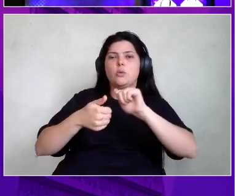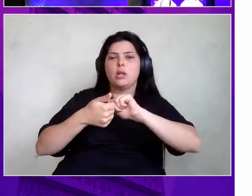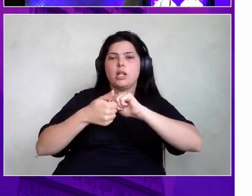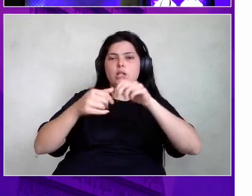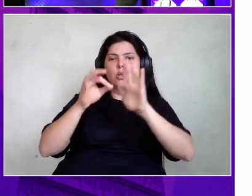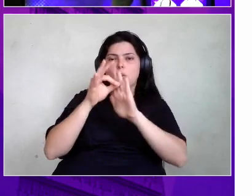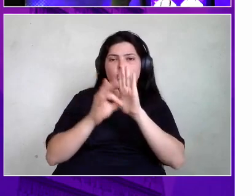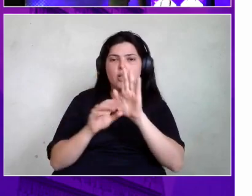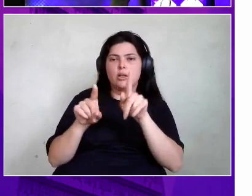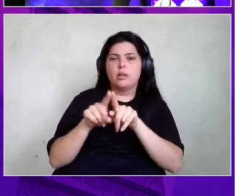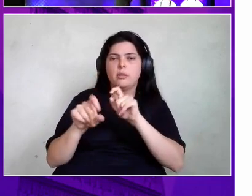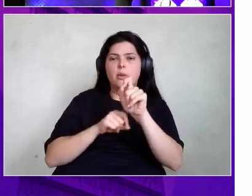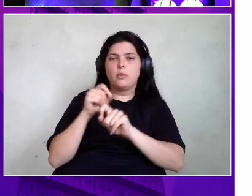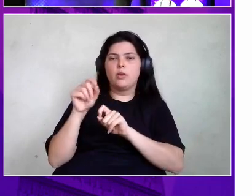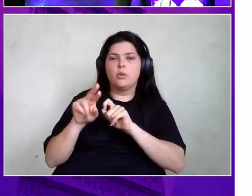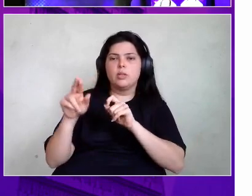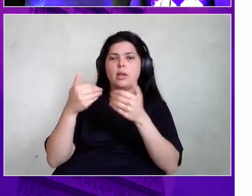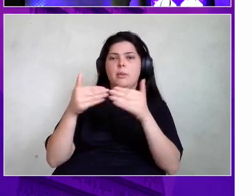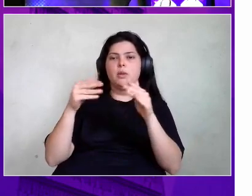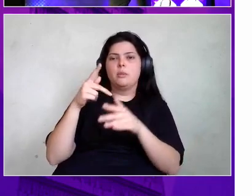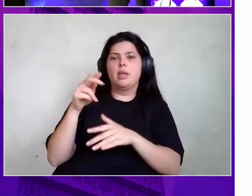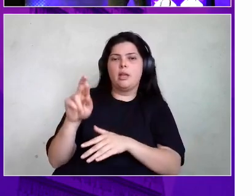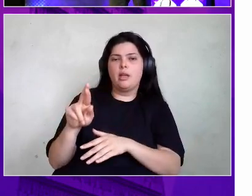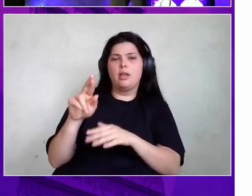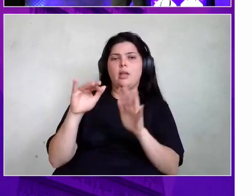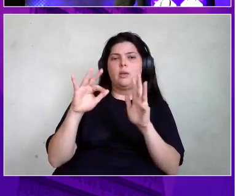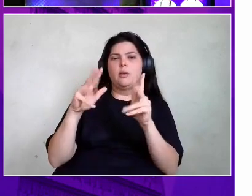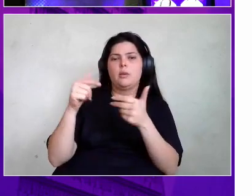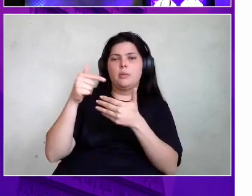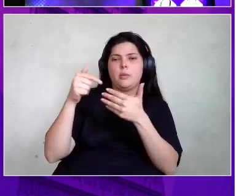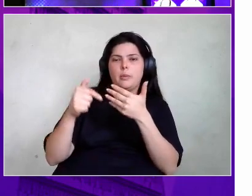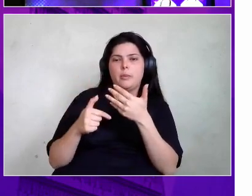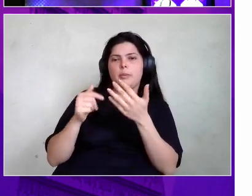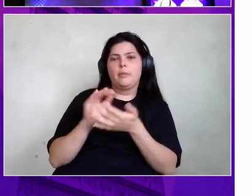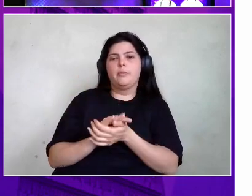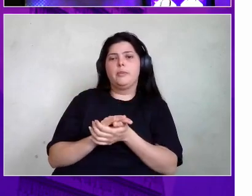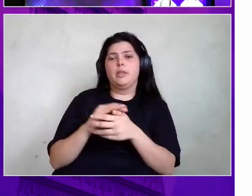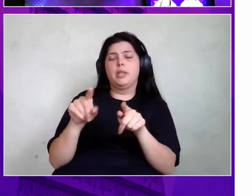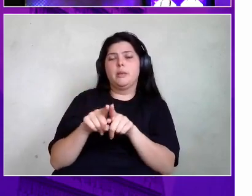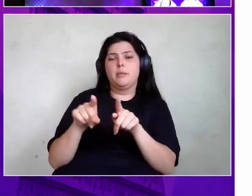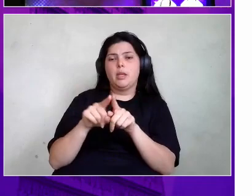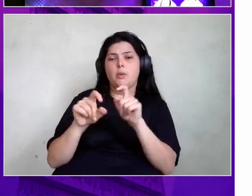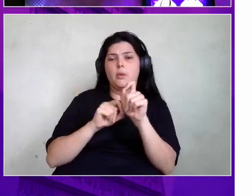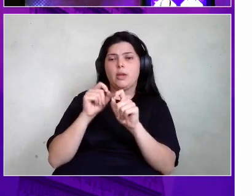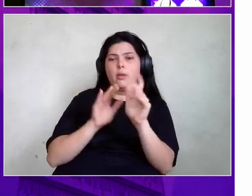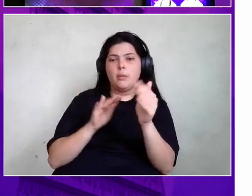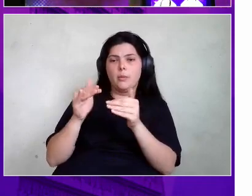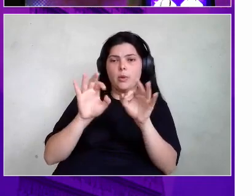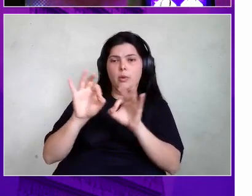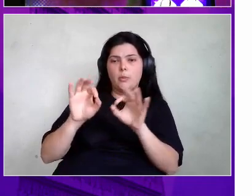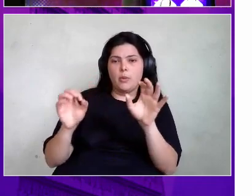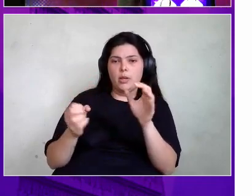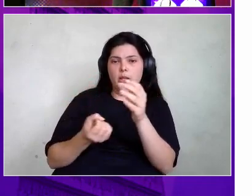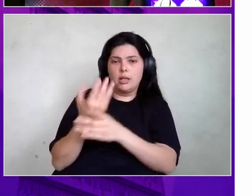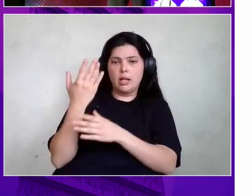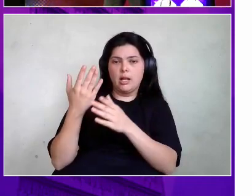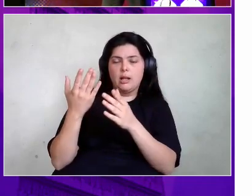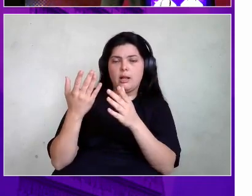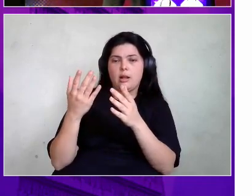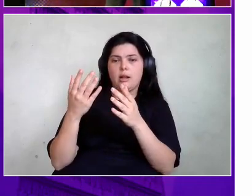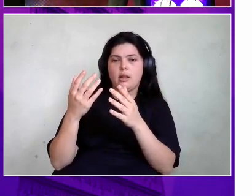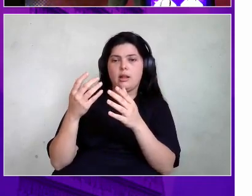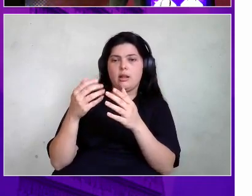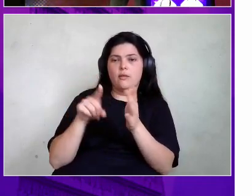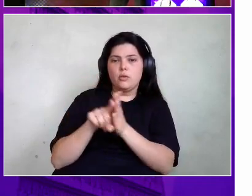de um gatilho de abertura de PR todas essas rotinas aqui. Eu tenho que conseguir fazer um empacotamento após o merge das branches. Eu tenho que conseguir fazer a execução